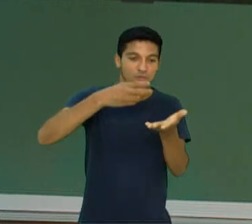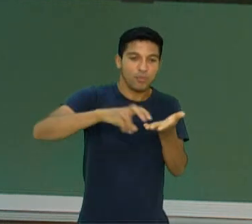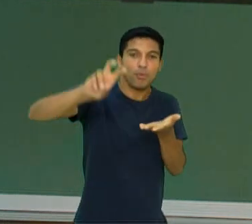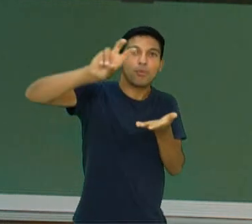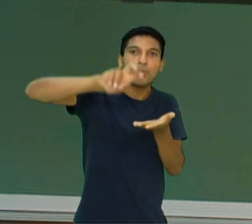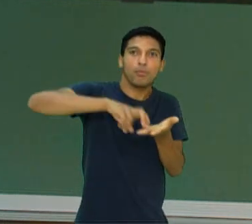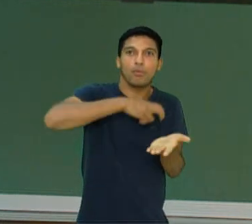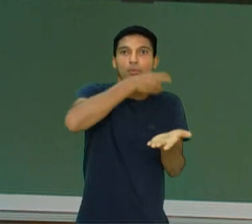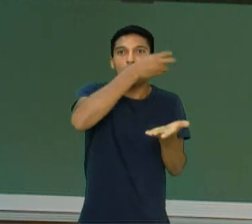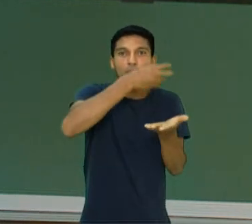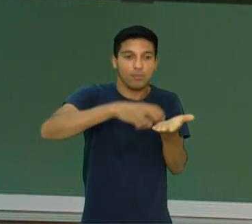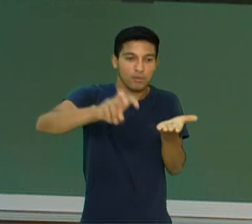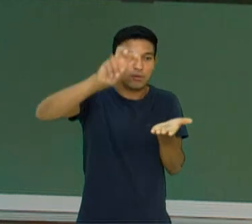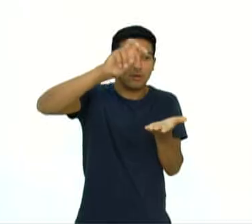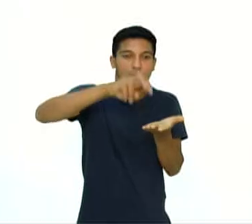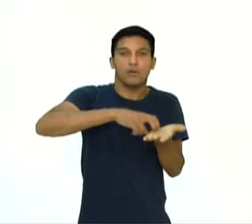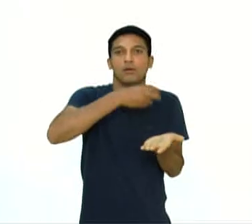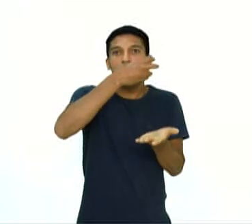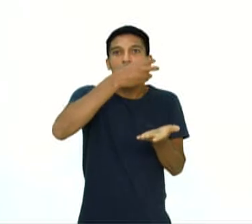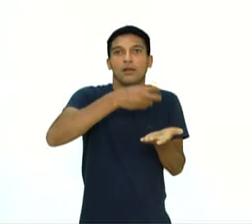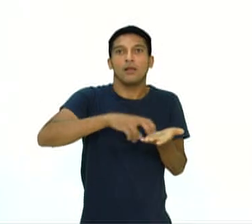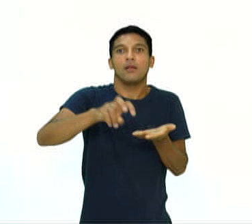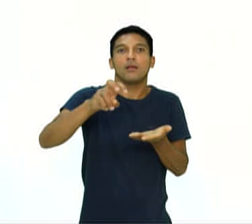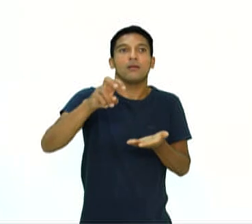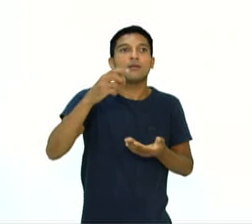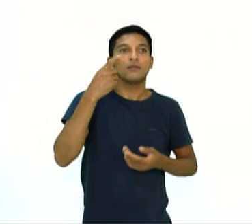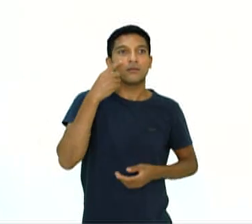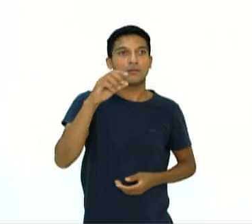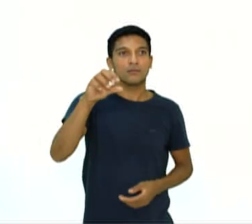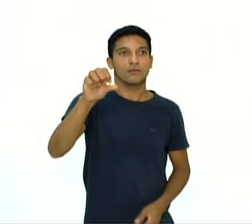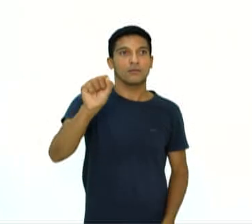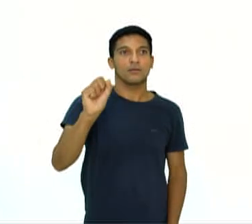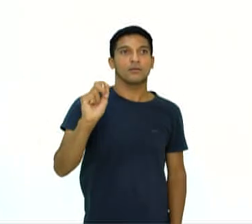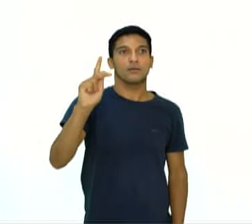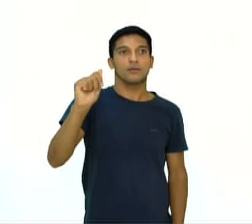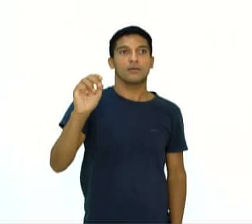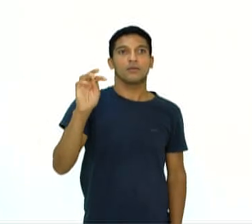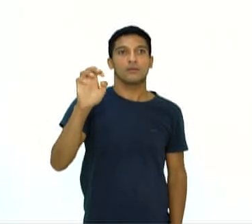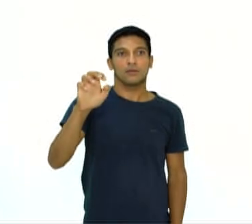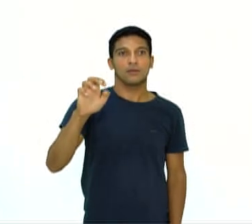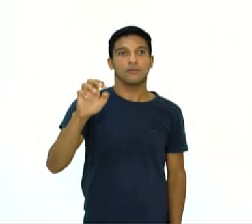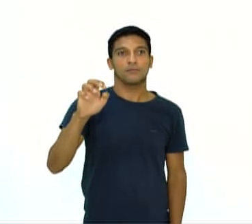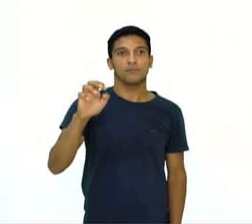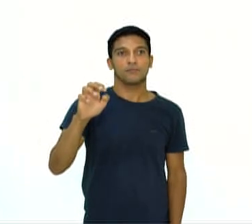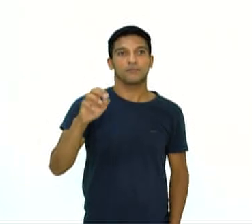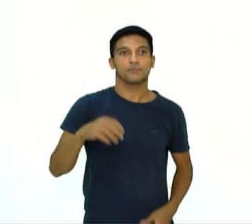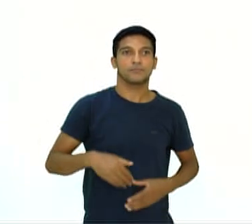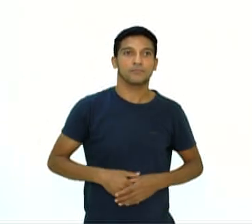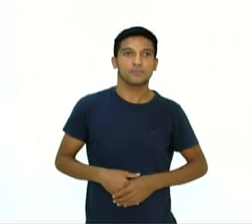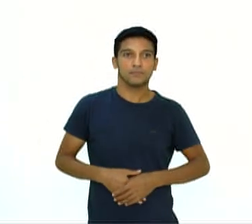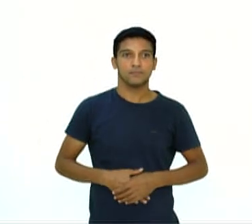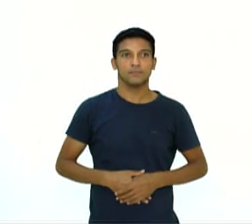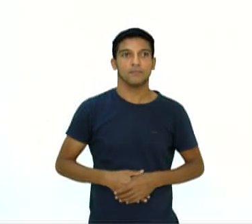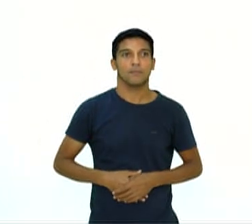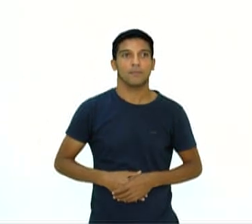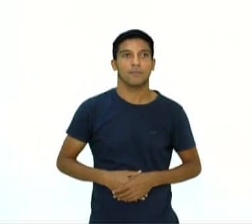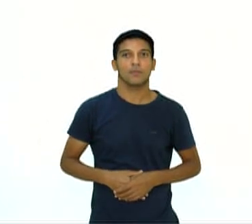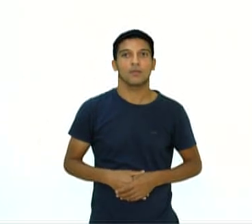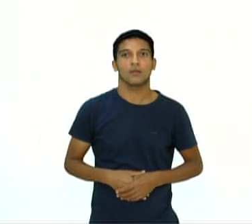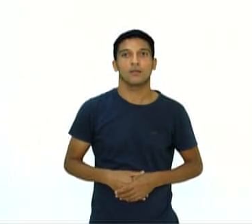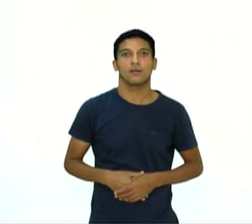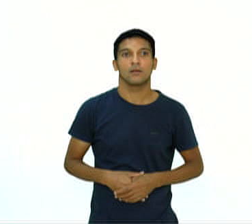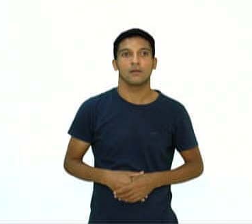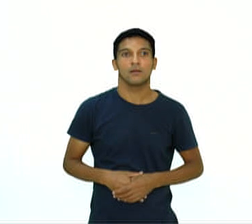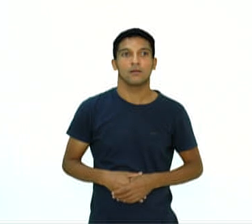pratiquem aí, é o skate. A famosa prancha de madeira com rodas é conhecida no Brasil como skate, mas